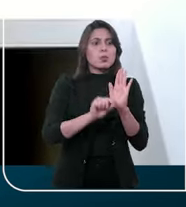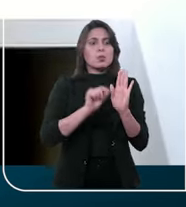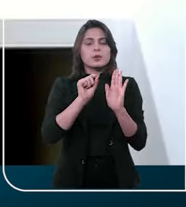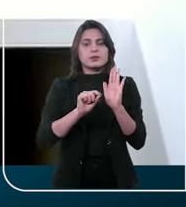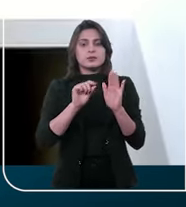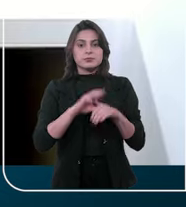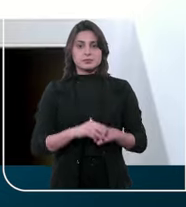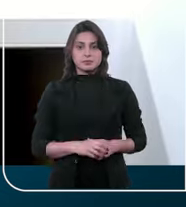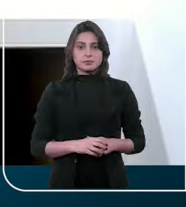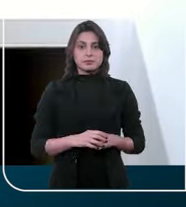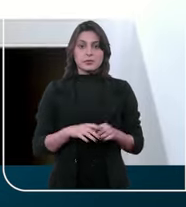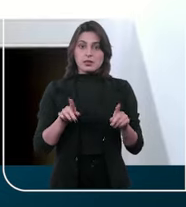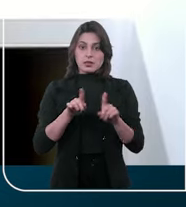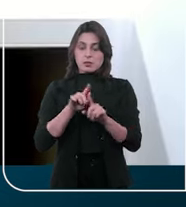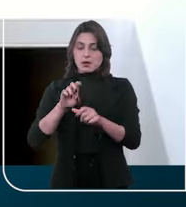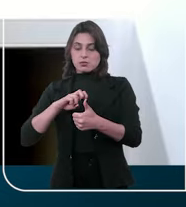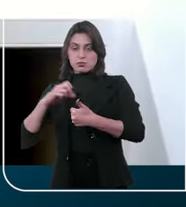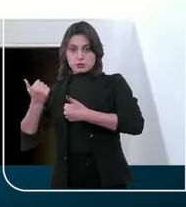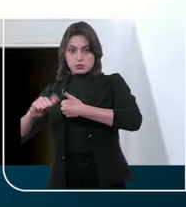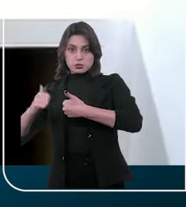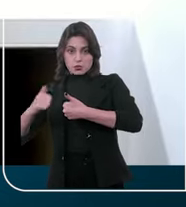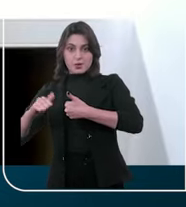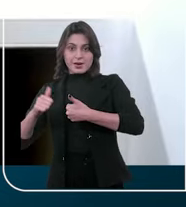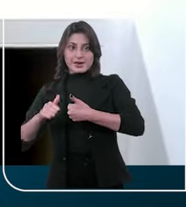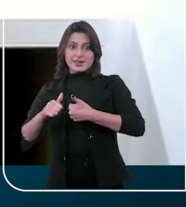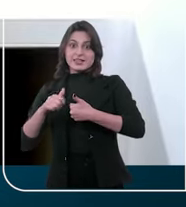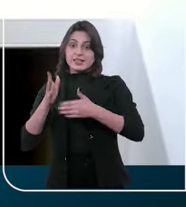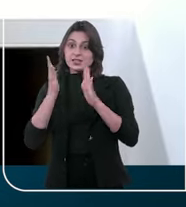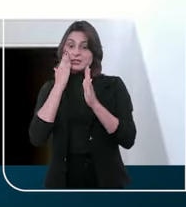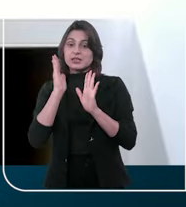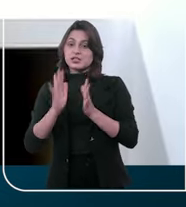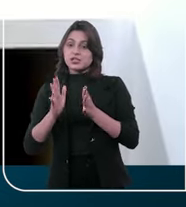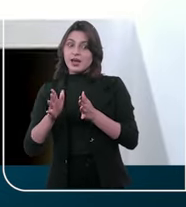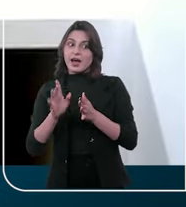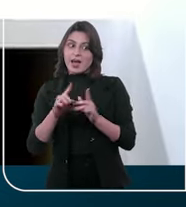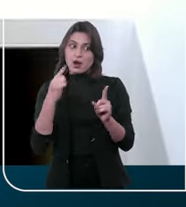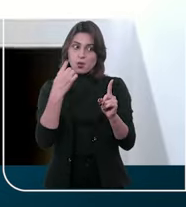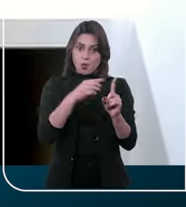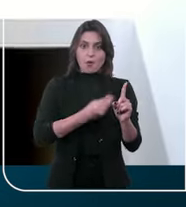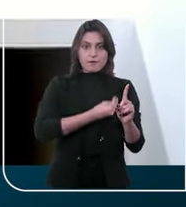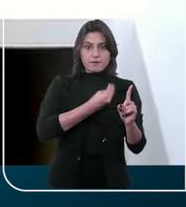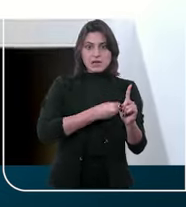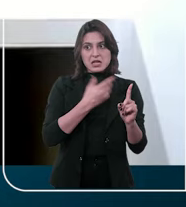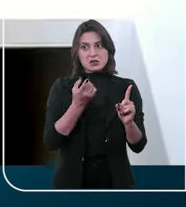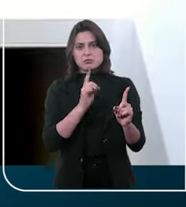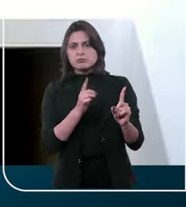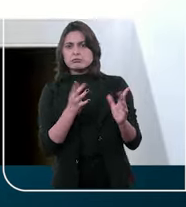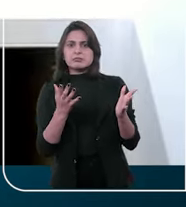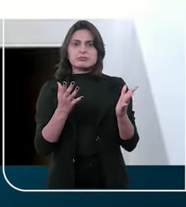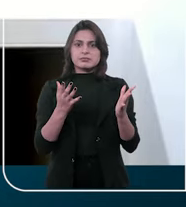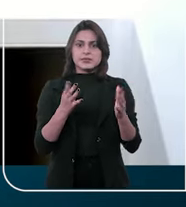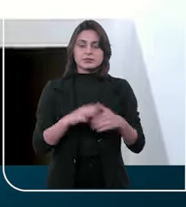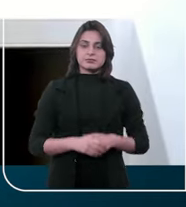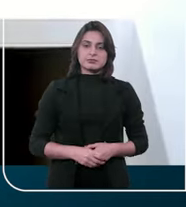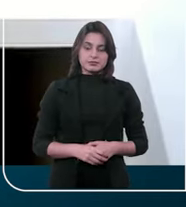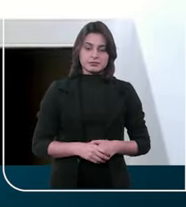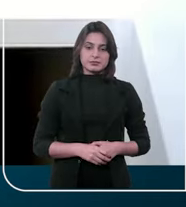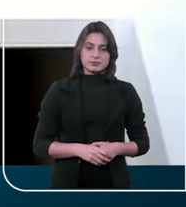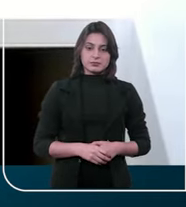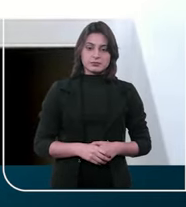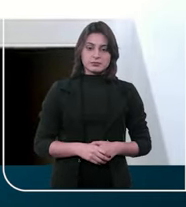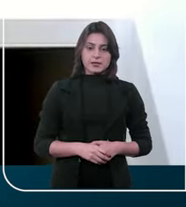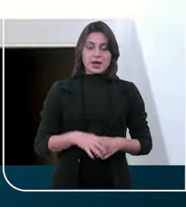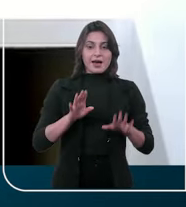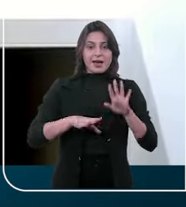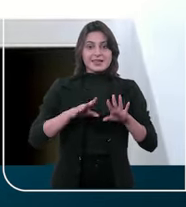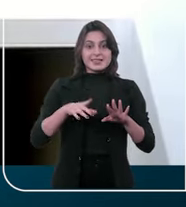juiz decidir qual crime remanescente, podendo, inclusive, perceber que se trata de um fato atípico, como é o caso, por exemplo, de uma tentativa branca com um